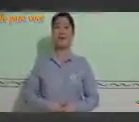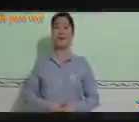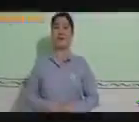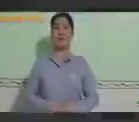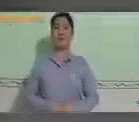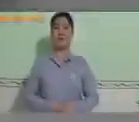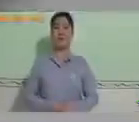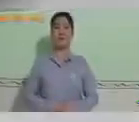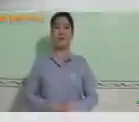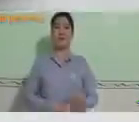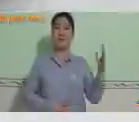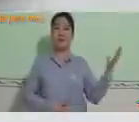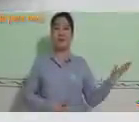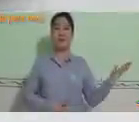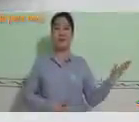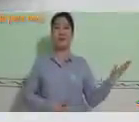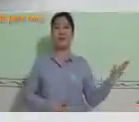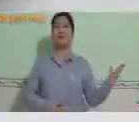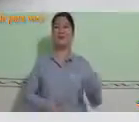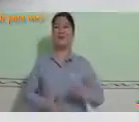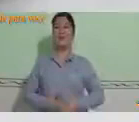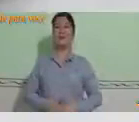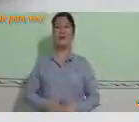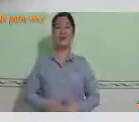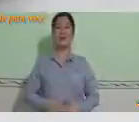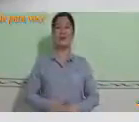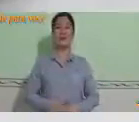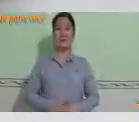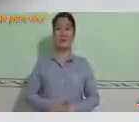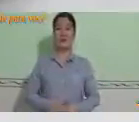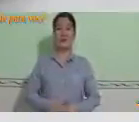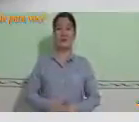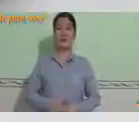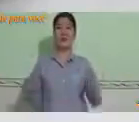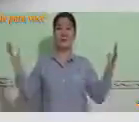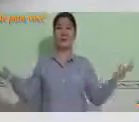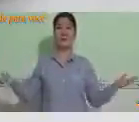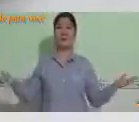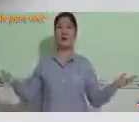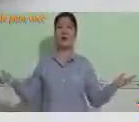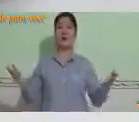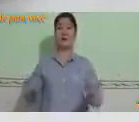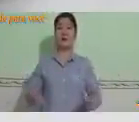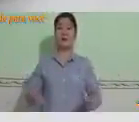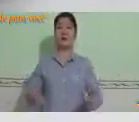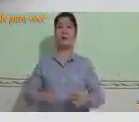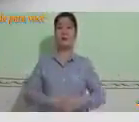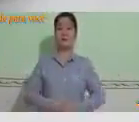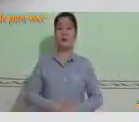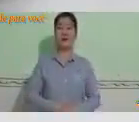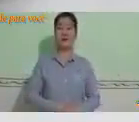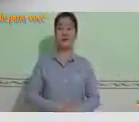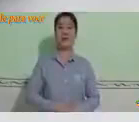mais superficial da pele, vírgula, clareando a pele e retirando cicatrizes. S ponto e vírgula, dermoabrasão. 2 pontos: